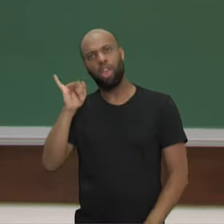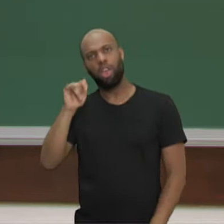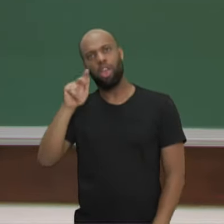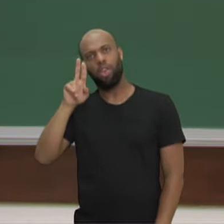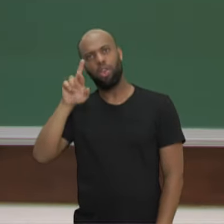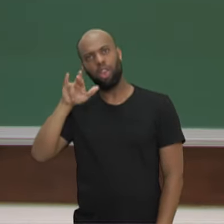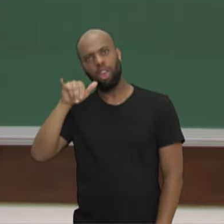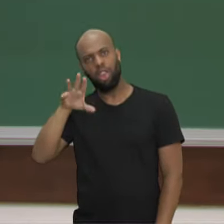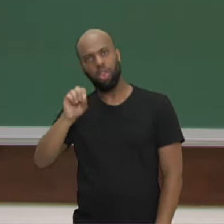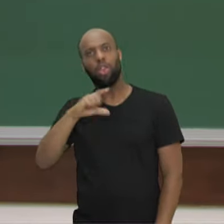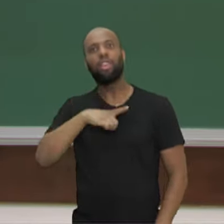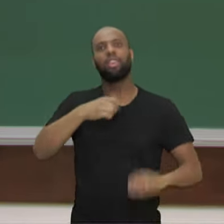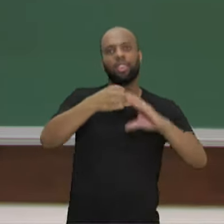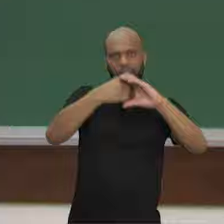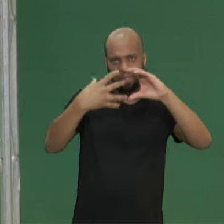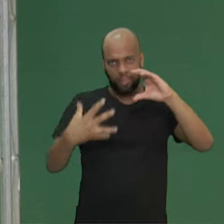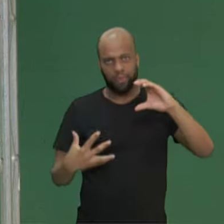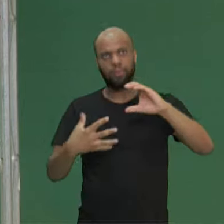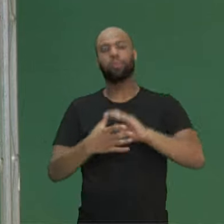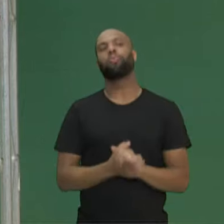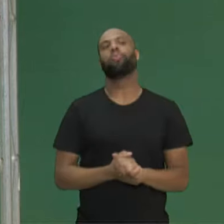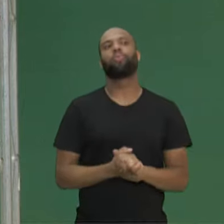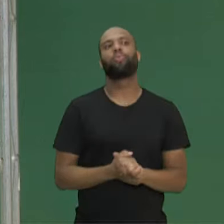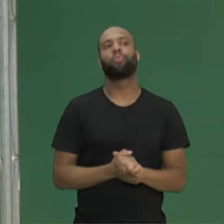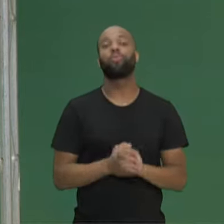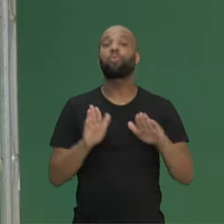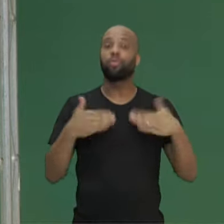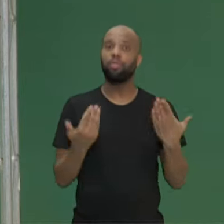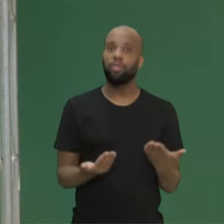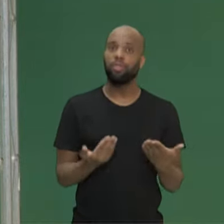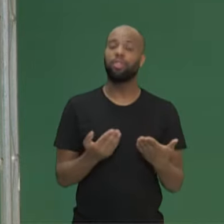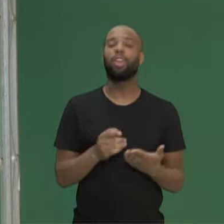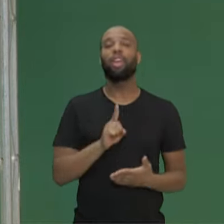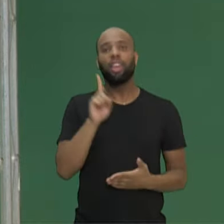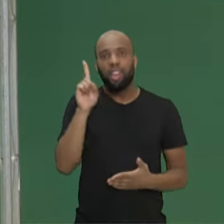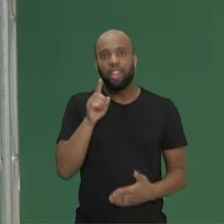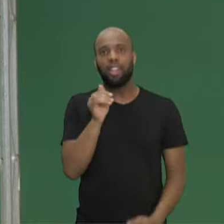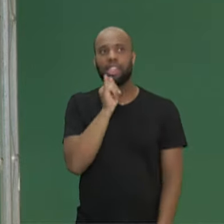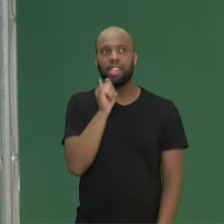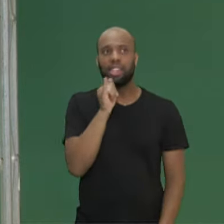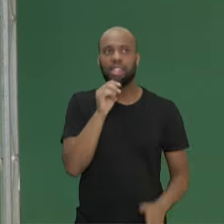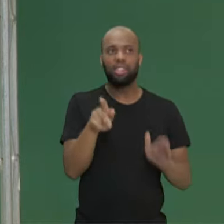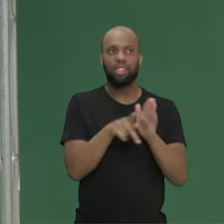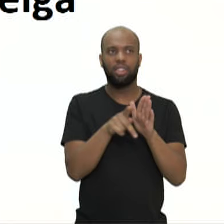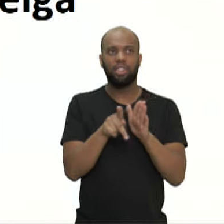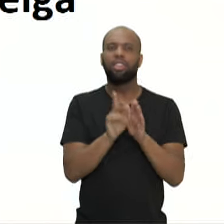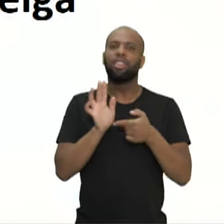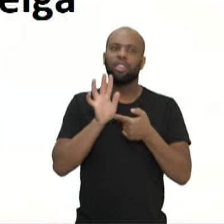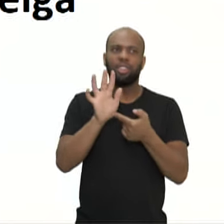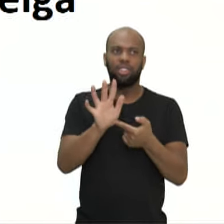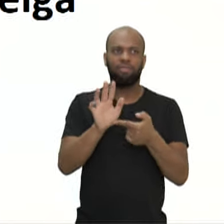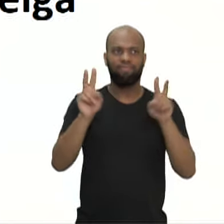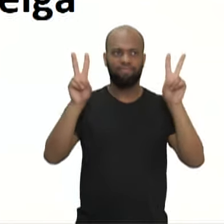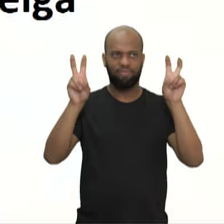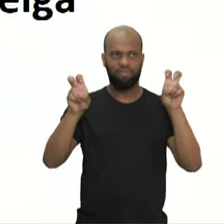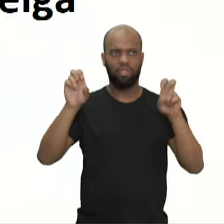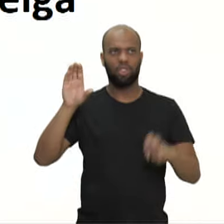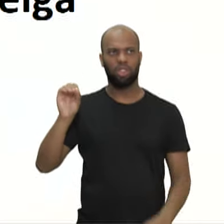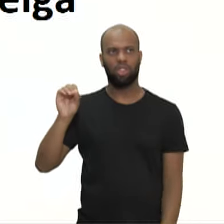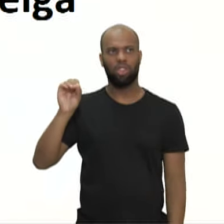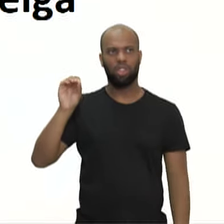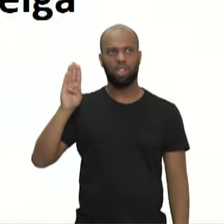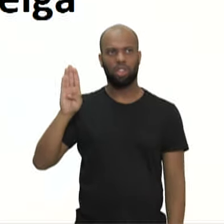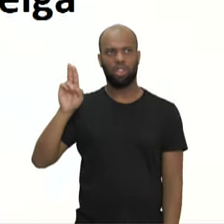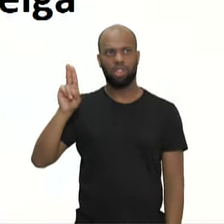essas características. Esse exemplo aqui, né, do espetáculo O Burguês Fidalgo, olha só, foi apresentado em